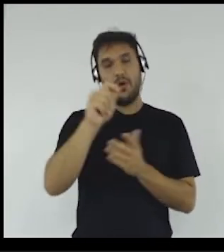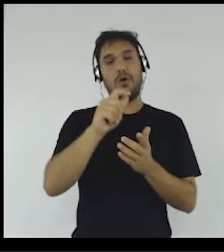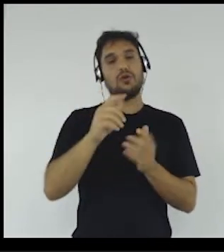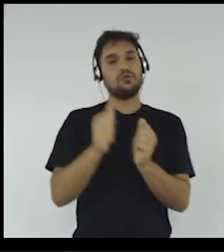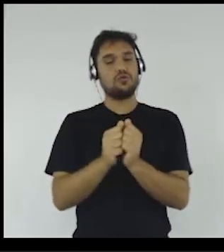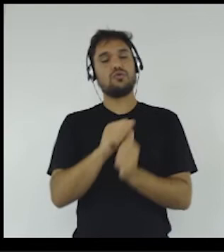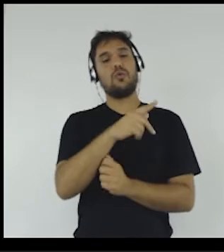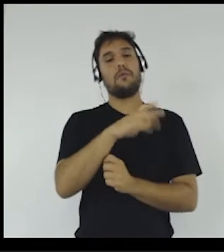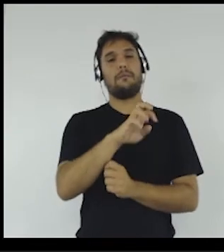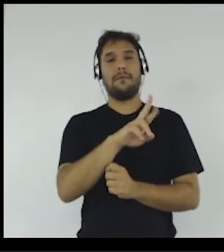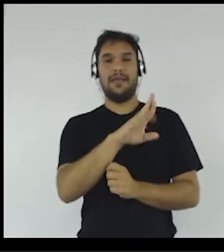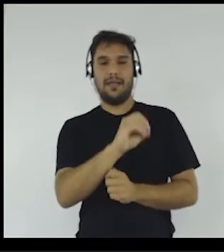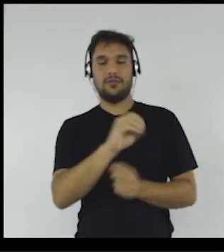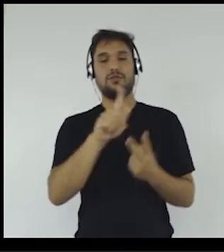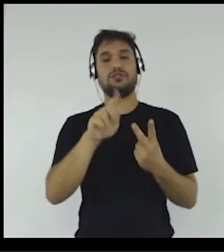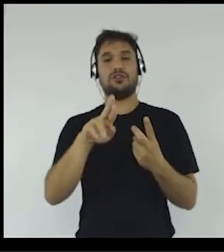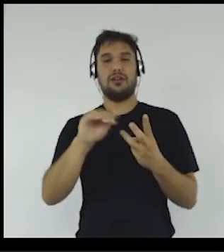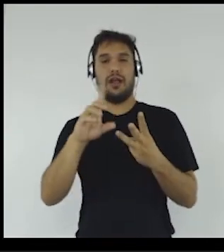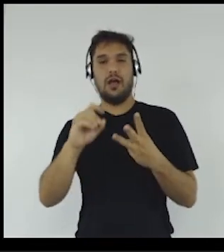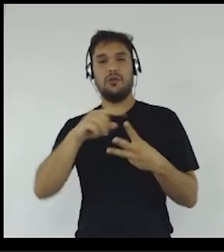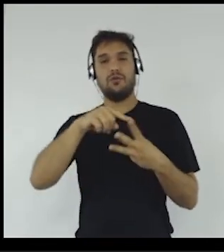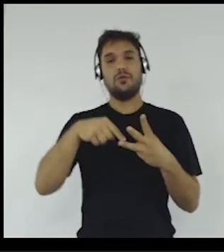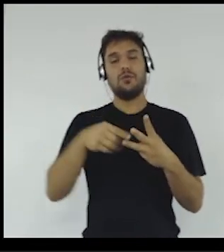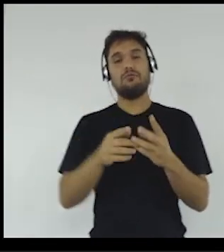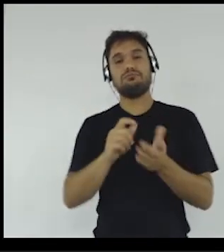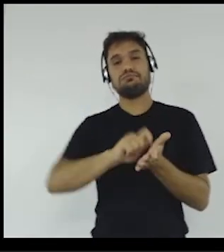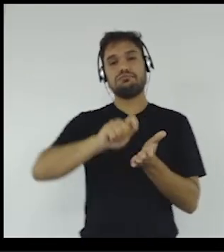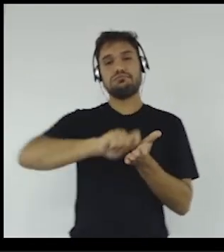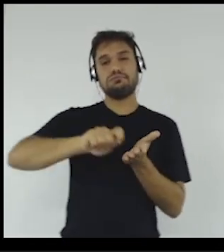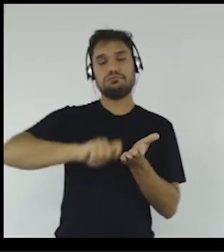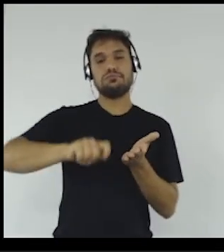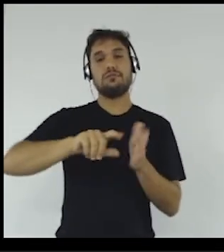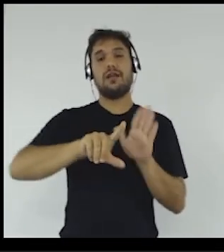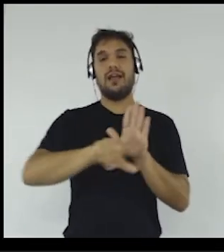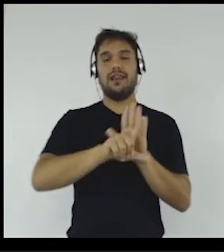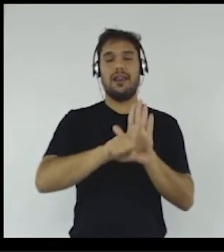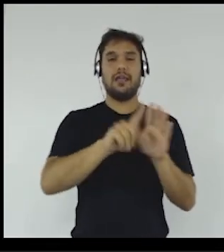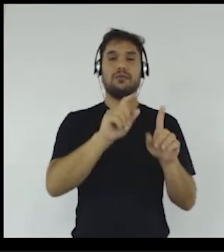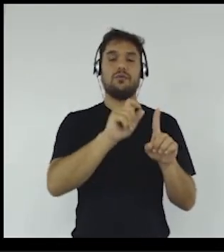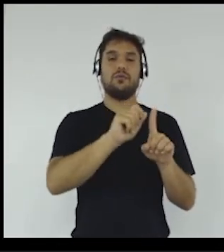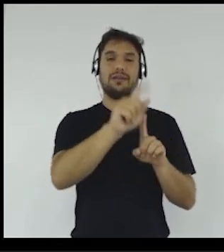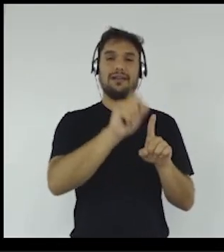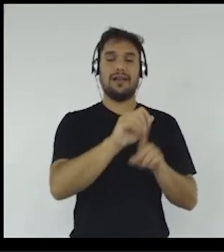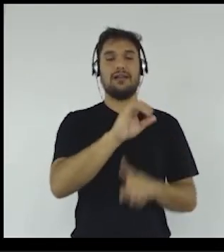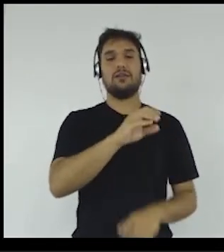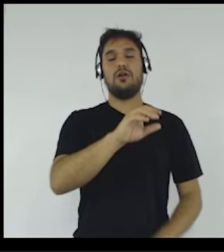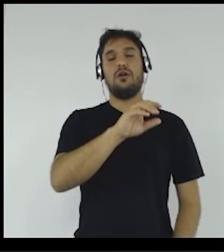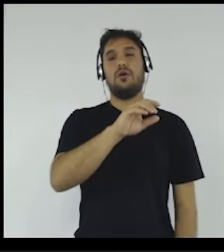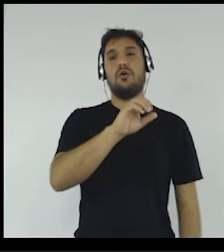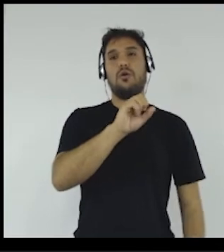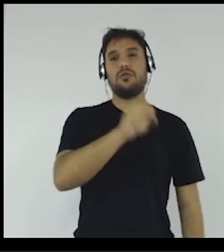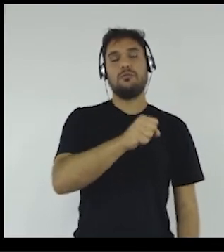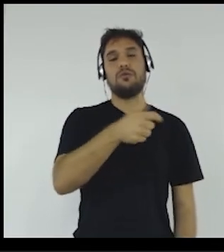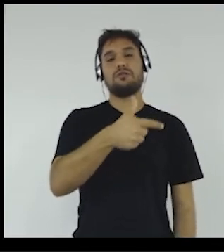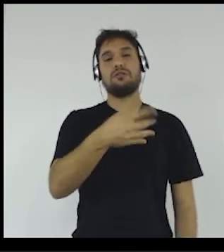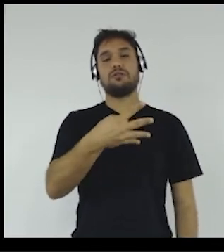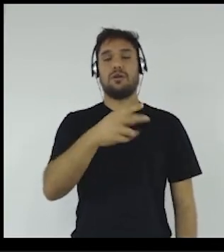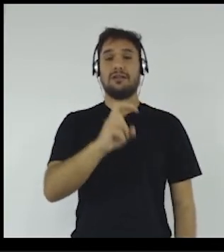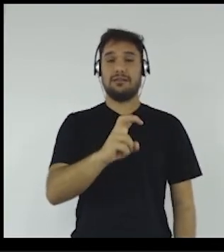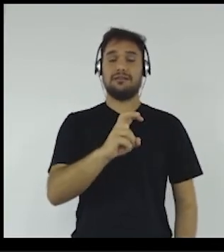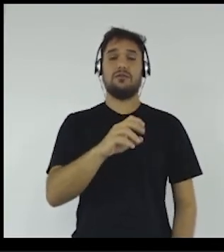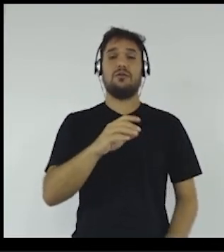Pedro Cantizano e Geraldo Beire, do projeto de lei da atual Lei do Inquilinato, Lei número 8.245,